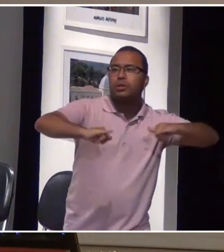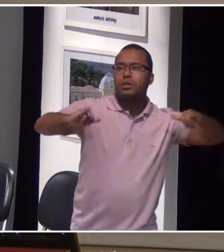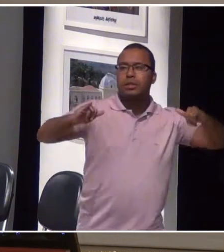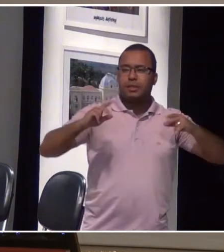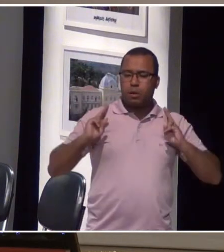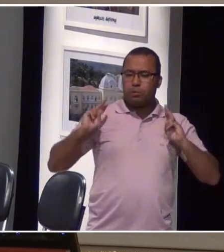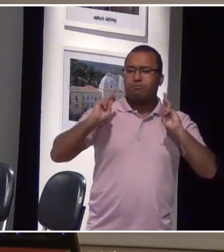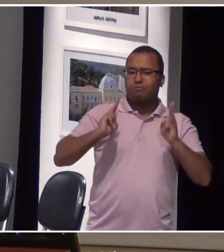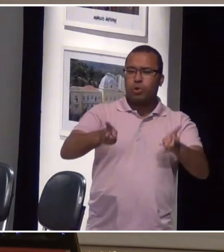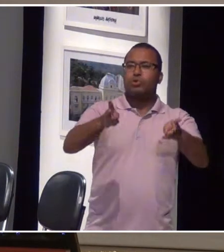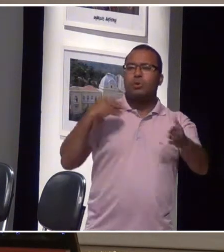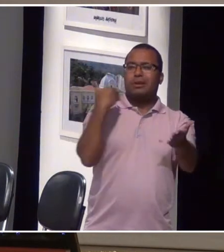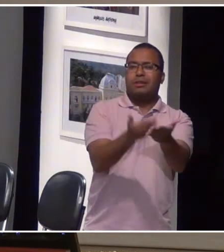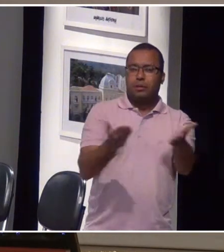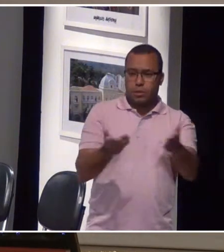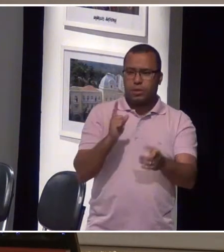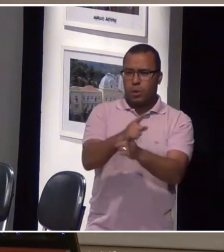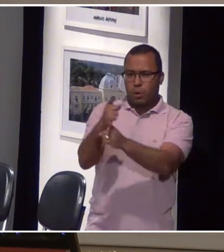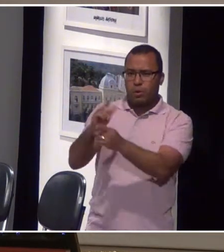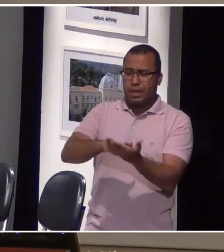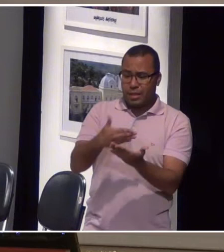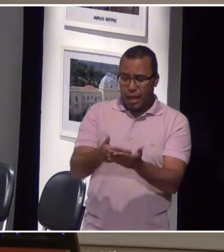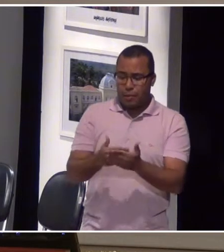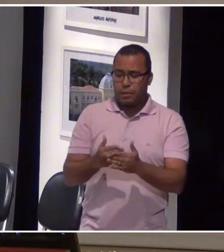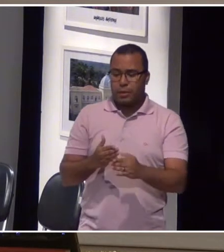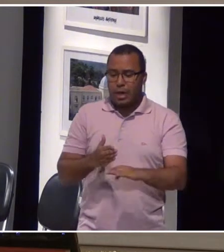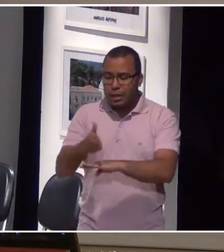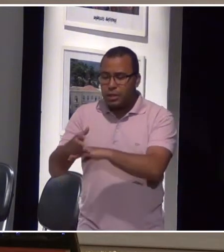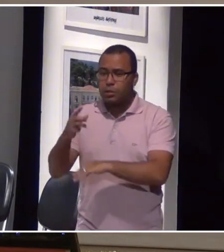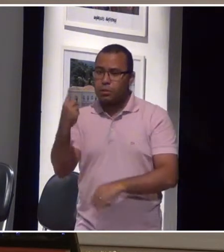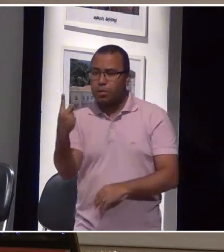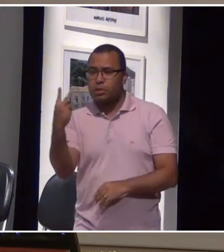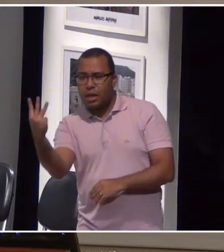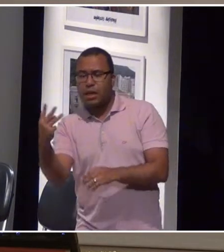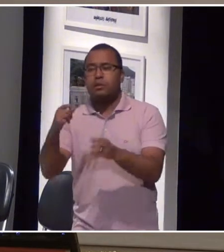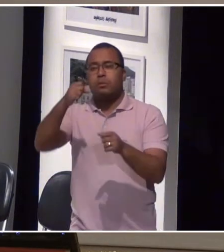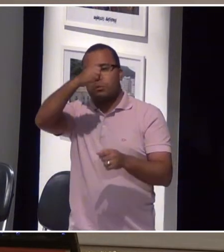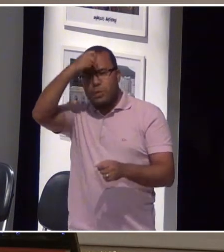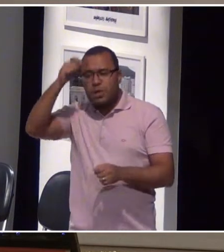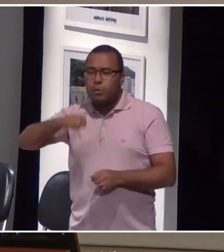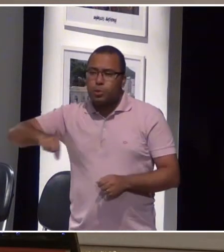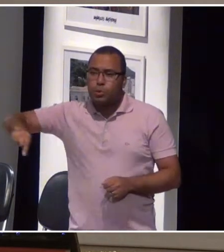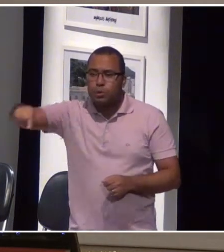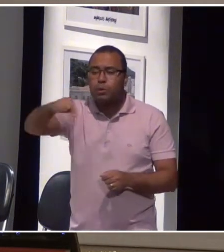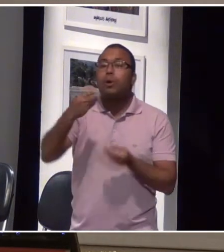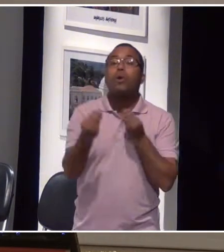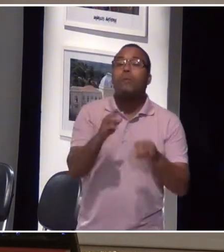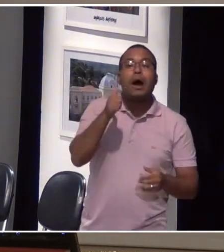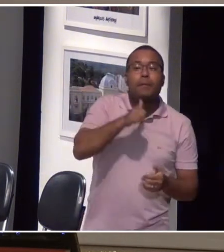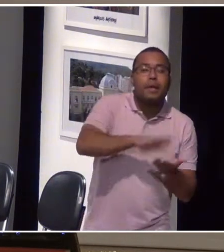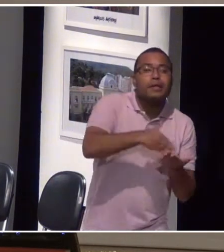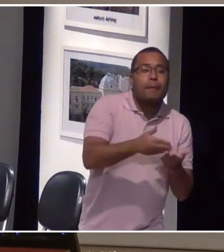que isso segue sendo assim, nós encontramos intérpretes que atendiam 2, 3 municípios que eram próximos. Como é que essa